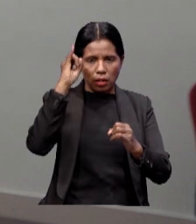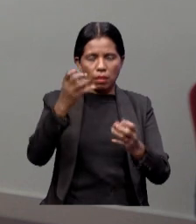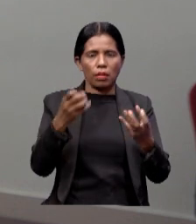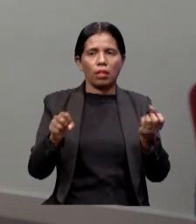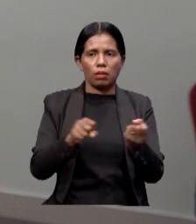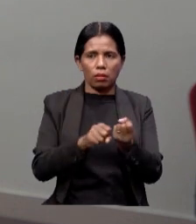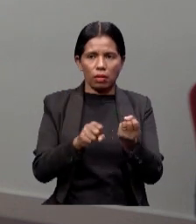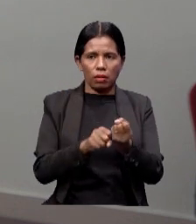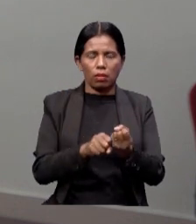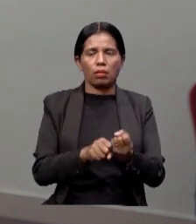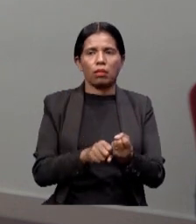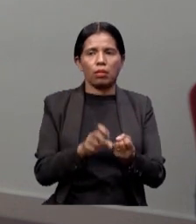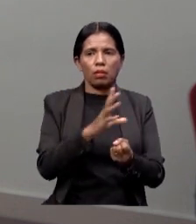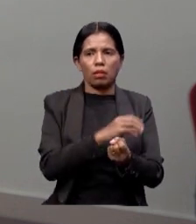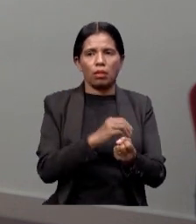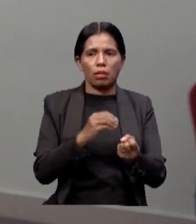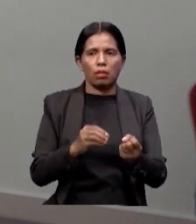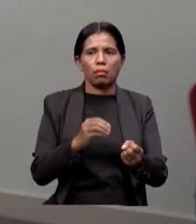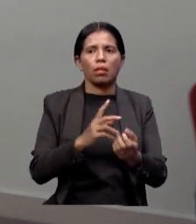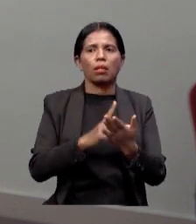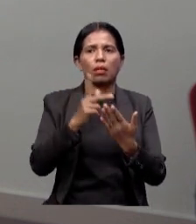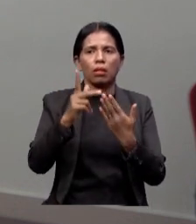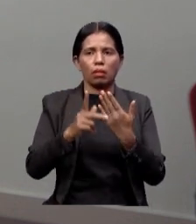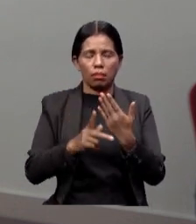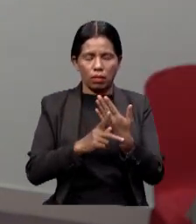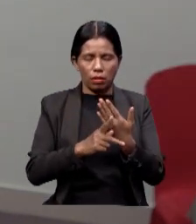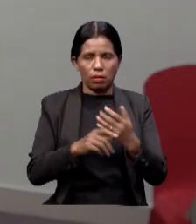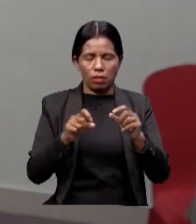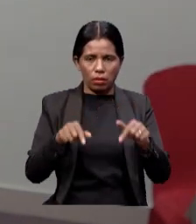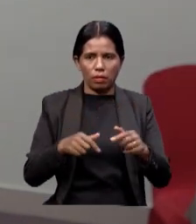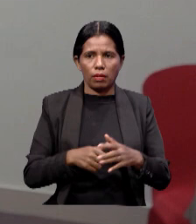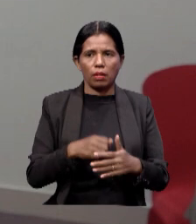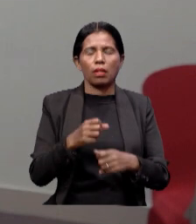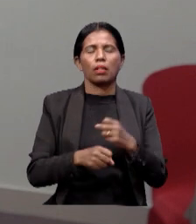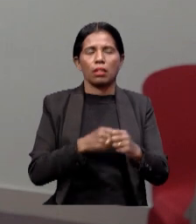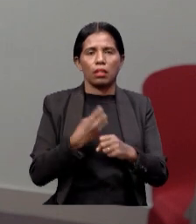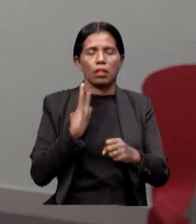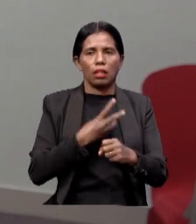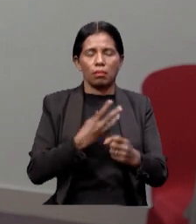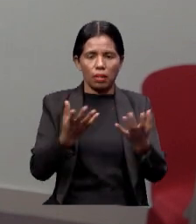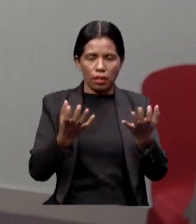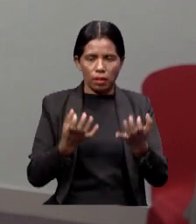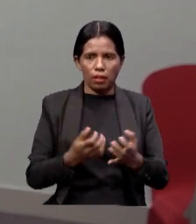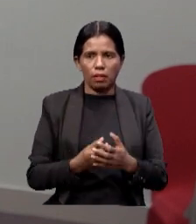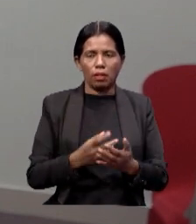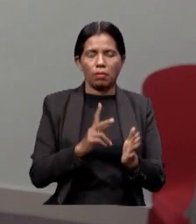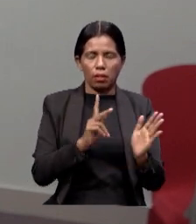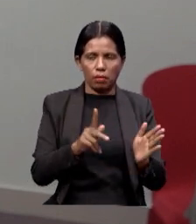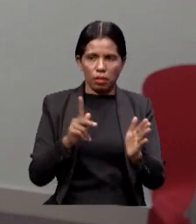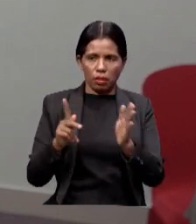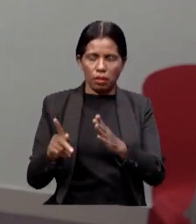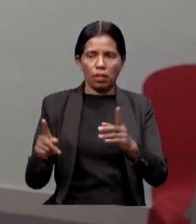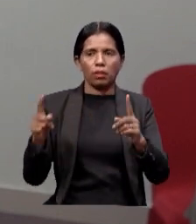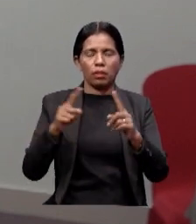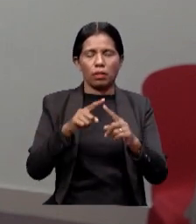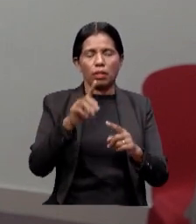contribui ba programa mobilidade laboral. Tinang ida ne ami kara ka ia ami plano atu atinge la